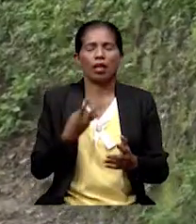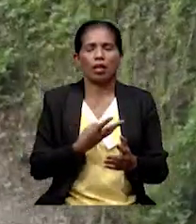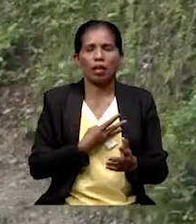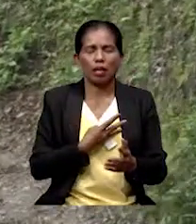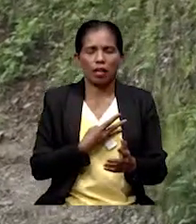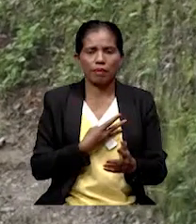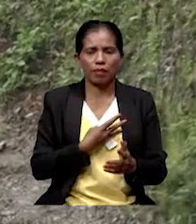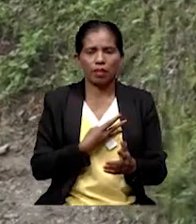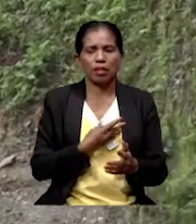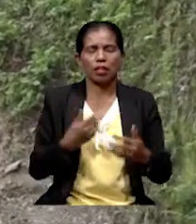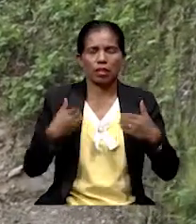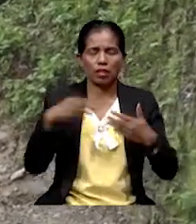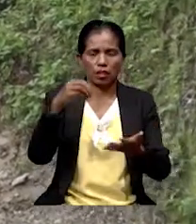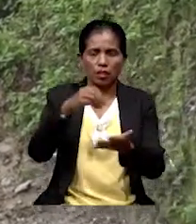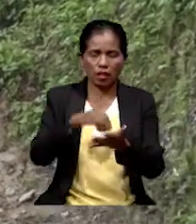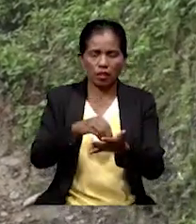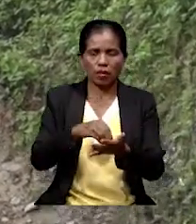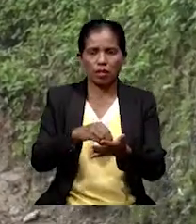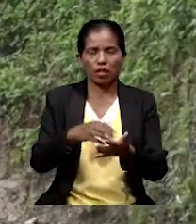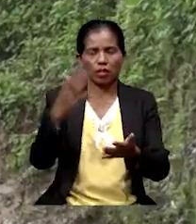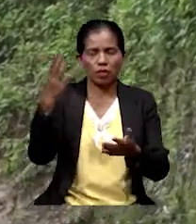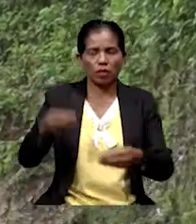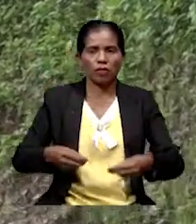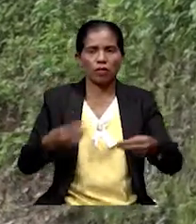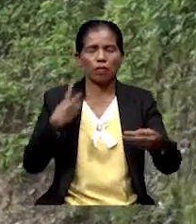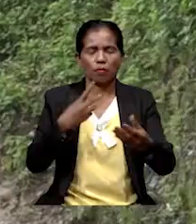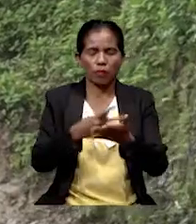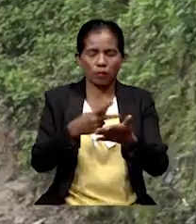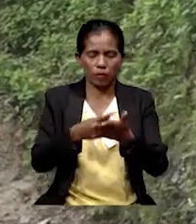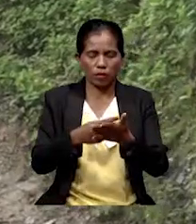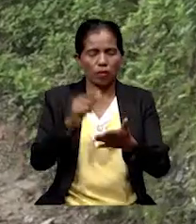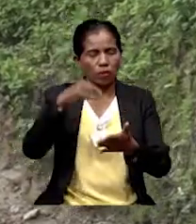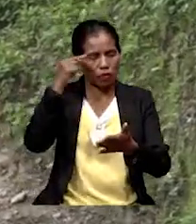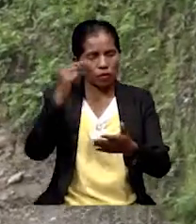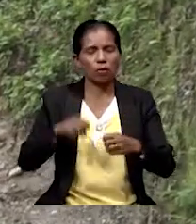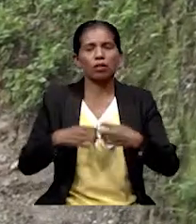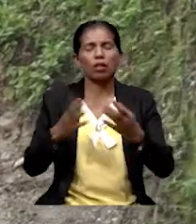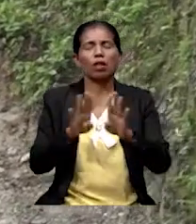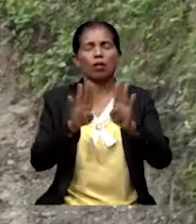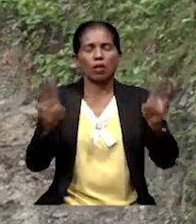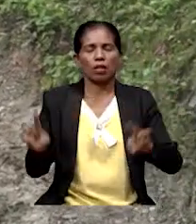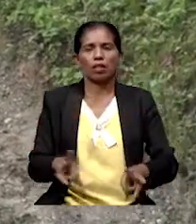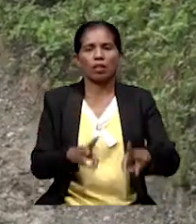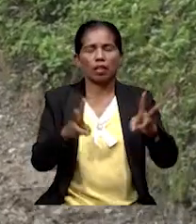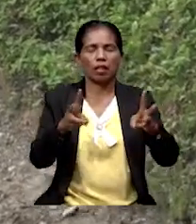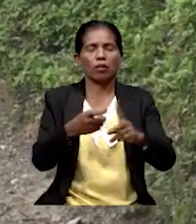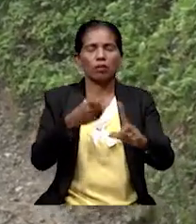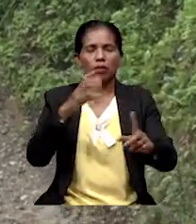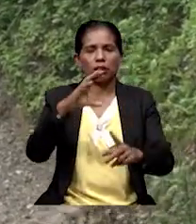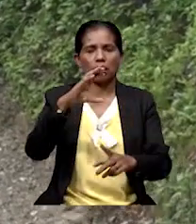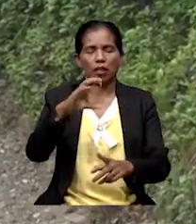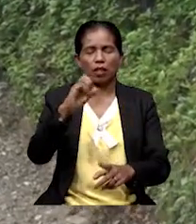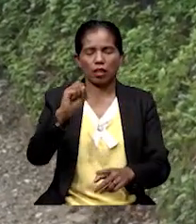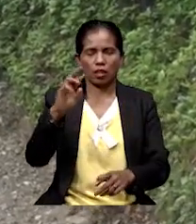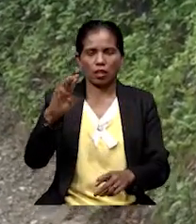ami tawona he perura di sira fo ona amni propostir bai governo un satu lo ke dalang alternativa ida maka liusi kero mebeto